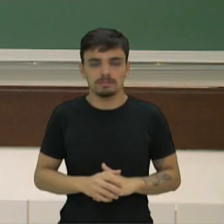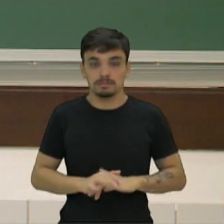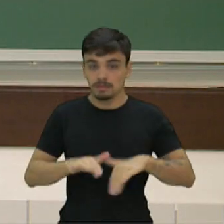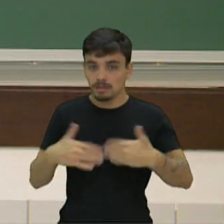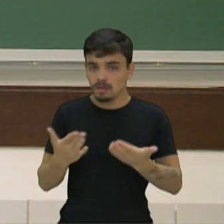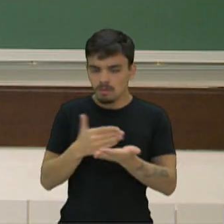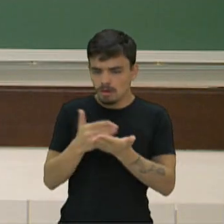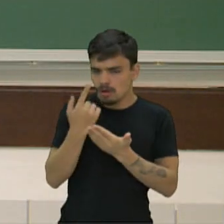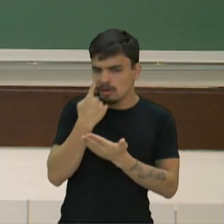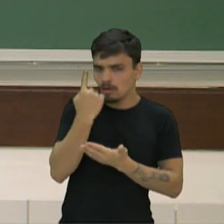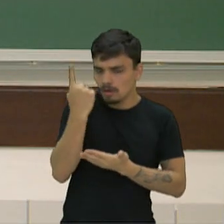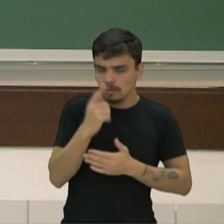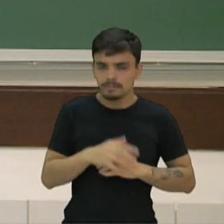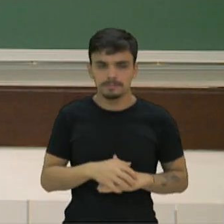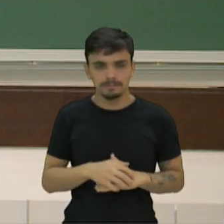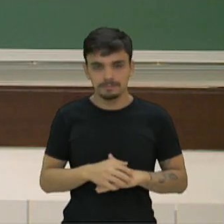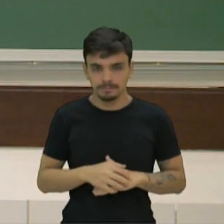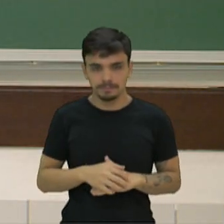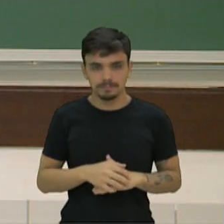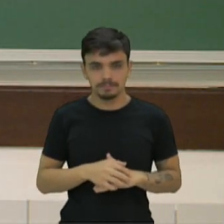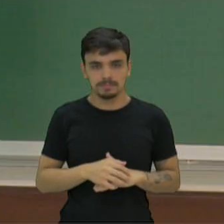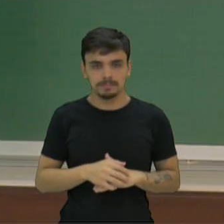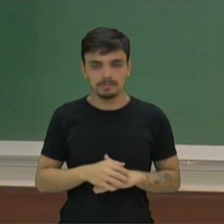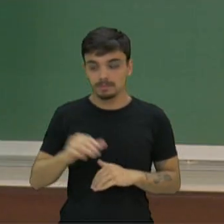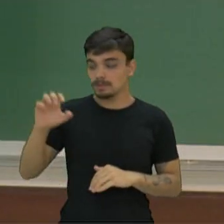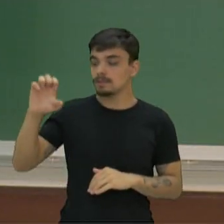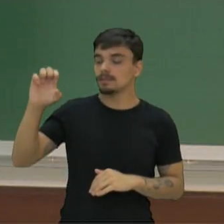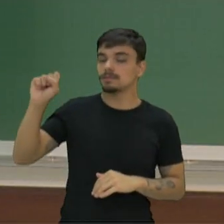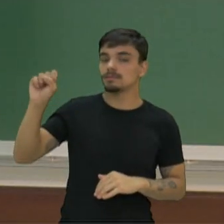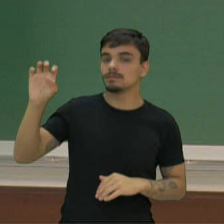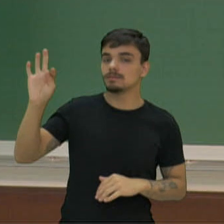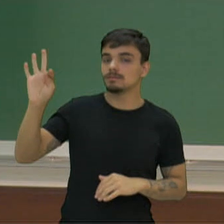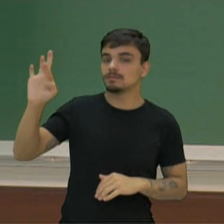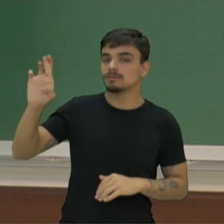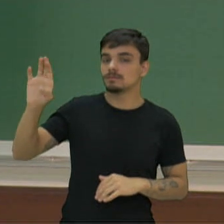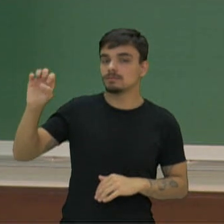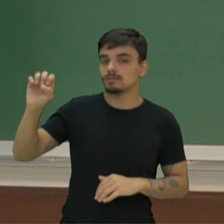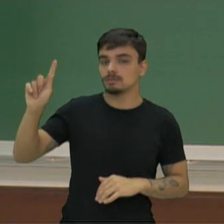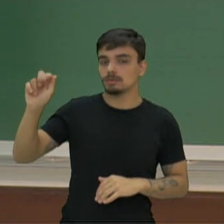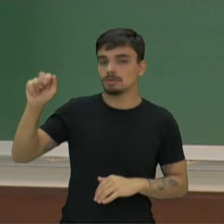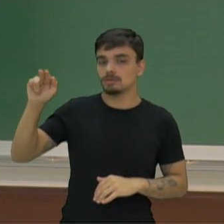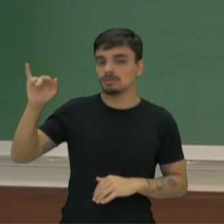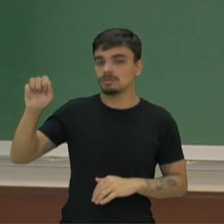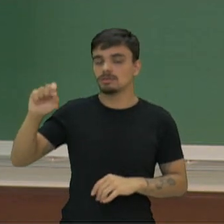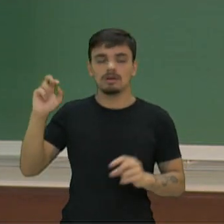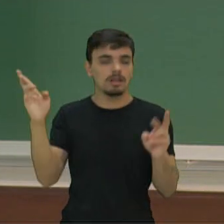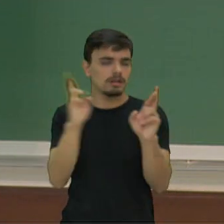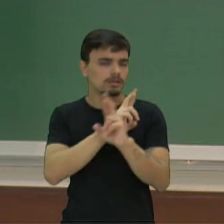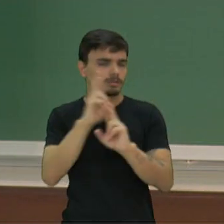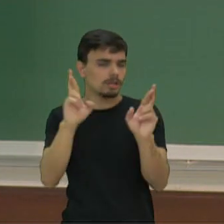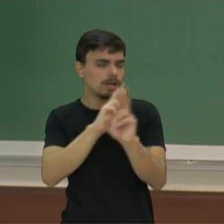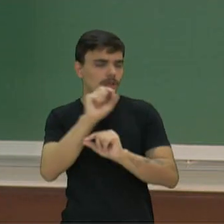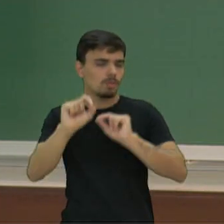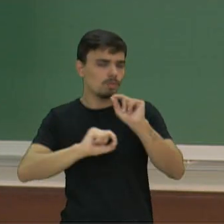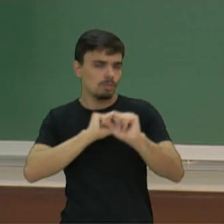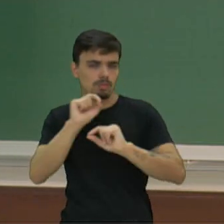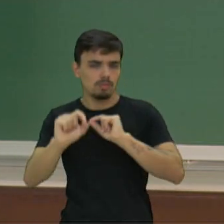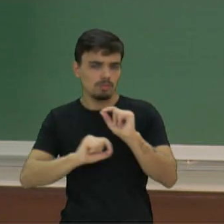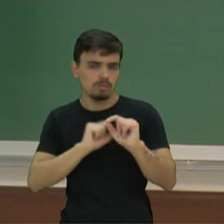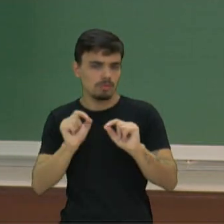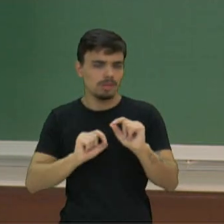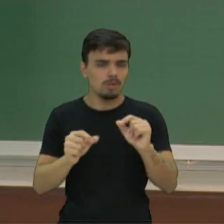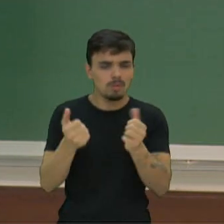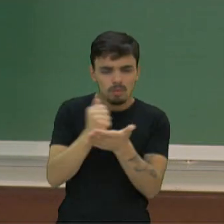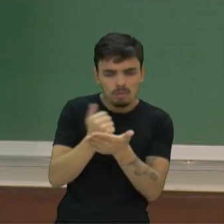Vamos lá então, gente. O estrogênio, no que ele está mais relacionado? Ele não controla os níveis de